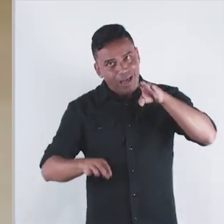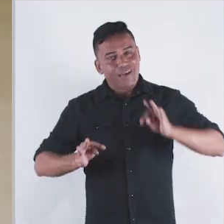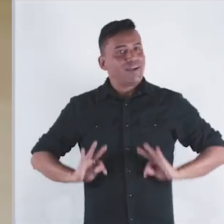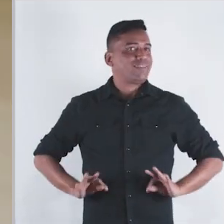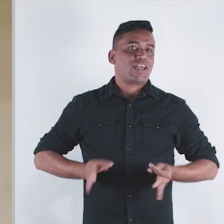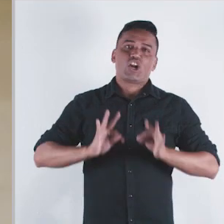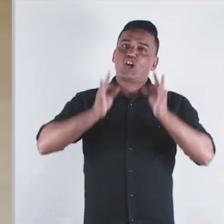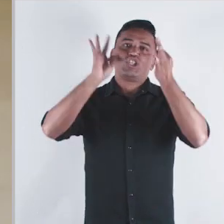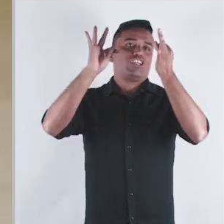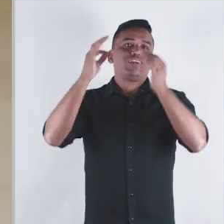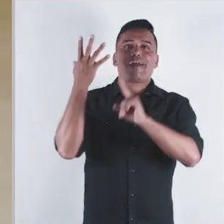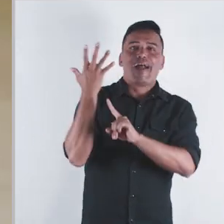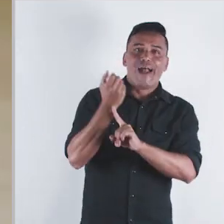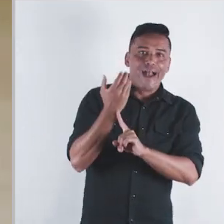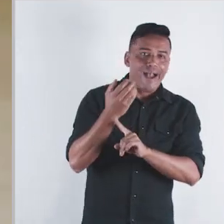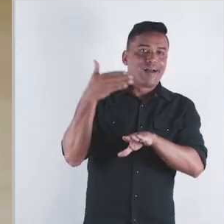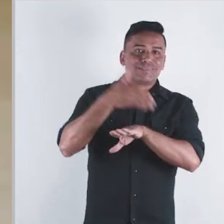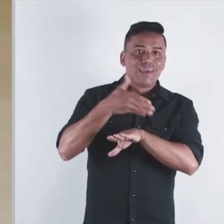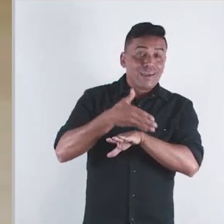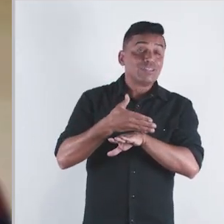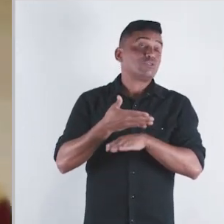eu acho que é um pouco por aí.